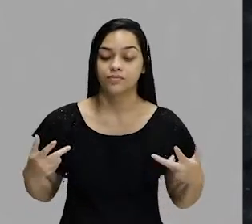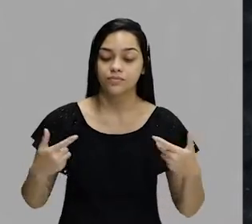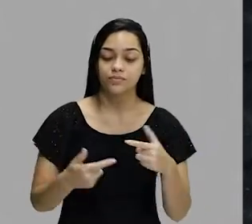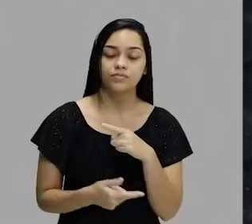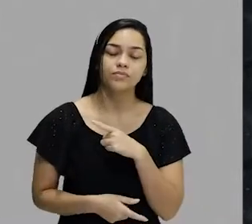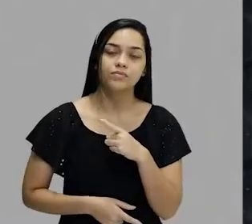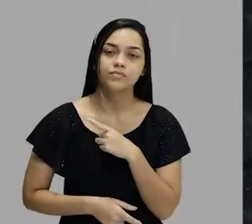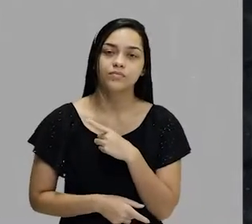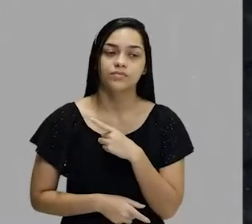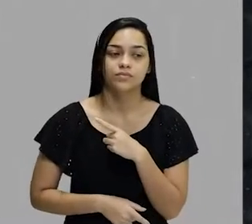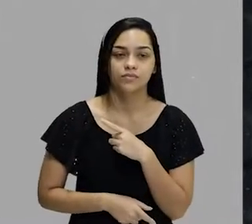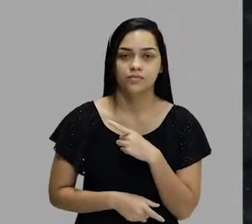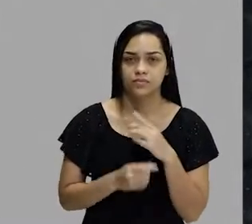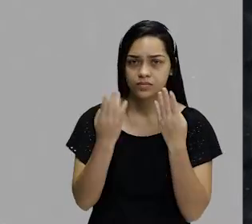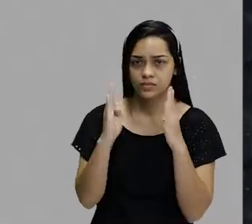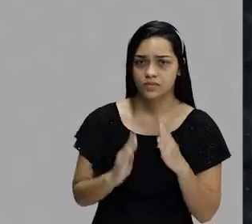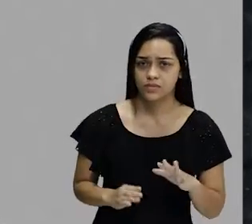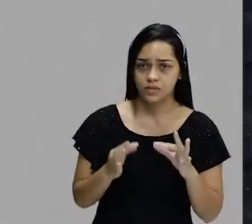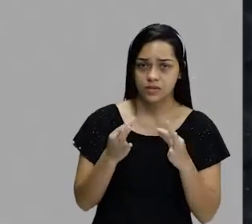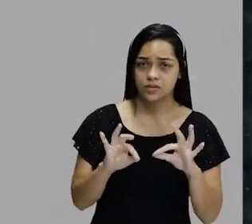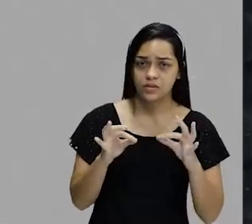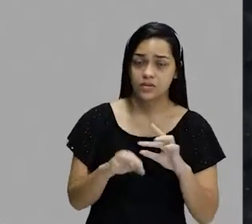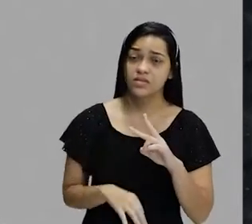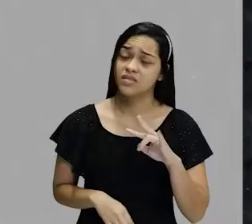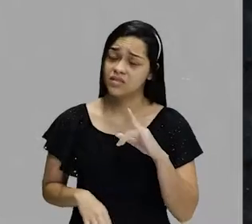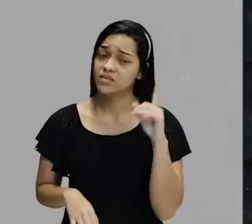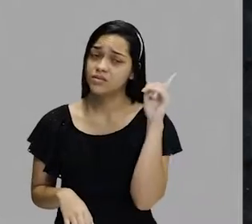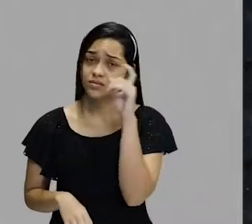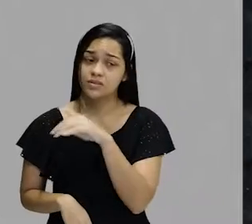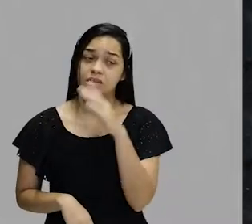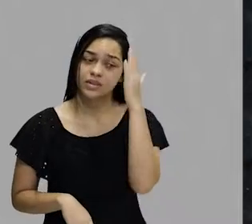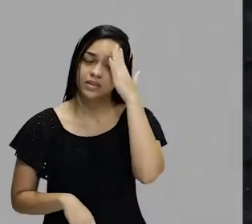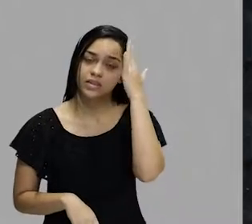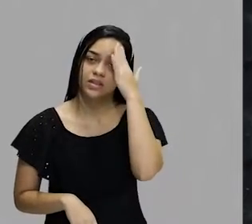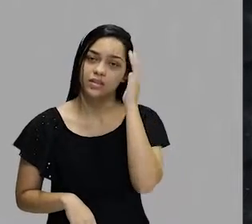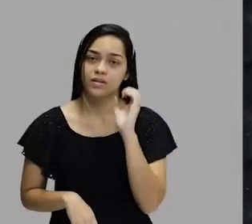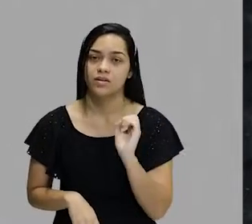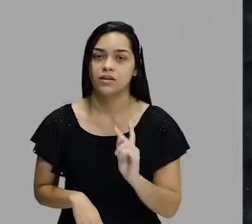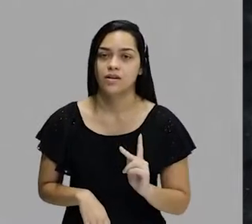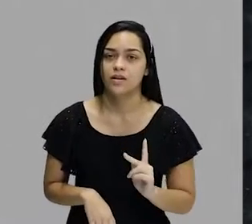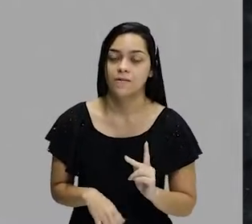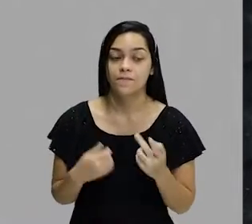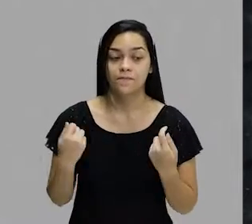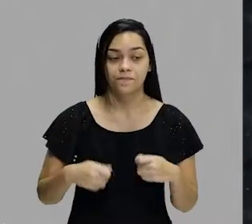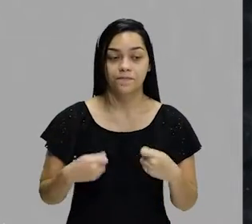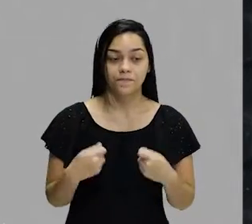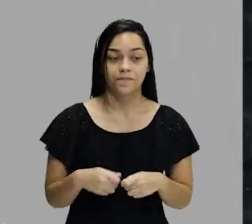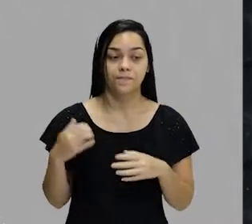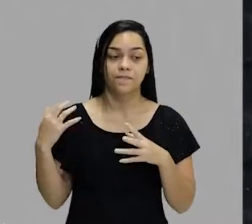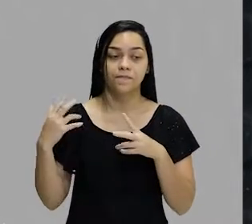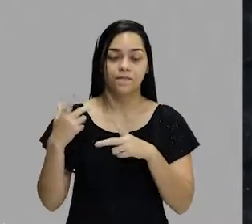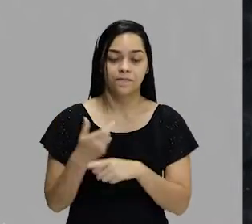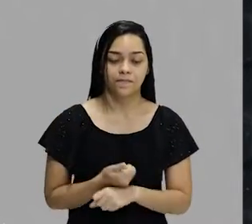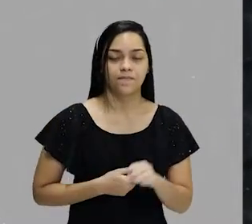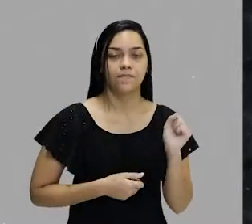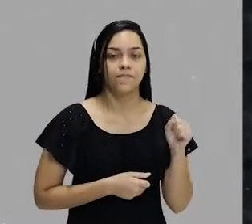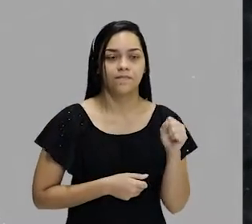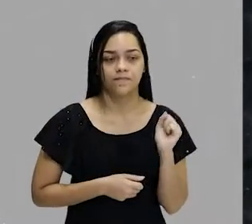com análise sintática, vai ficar difícil entender esse assunto, tá bom? Tem que